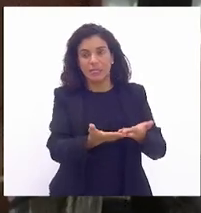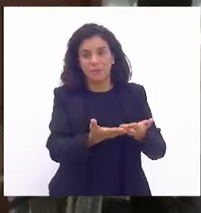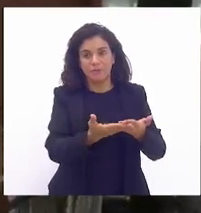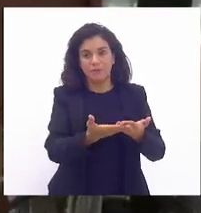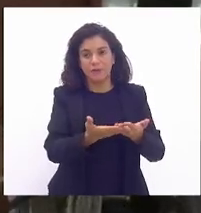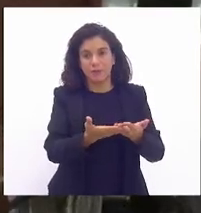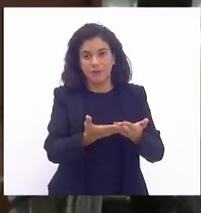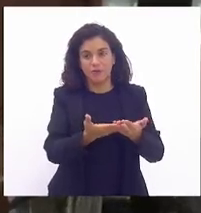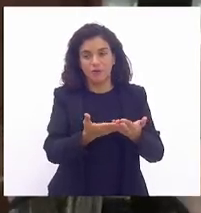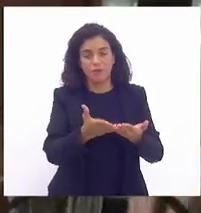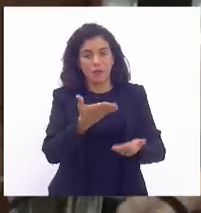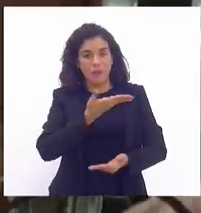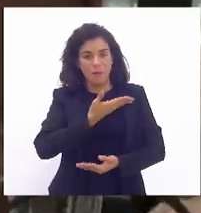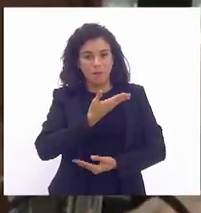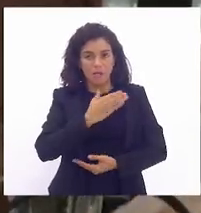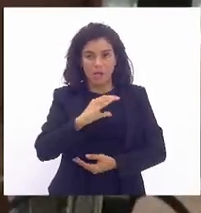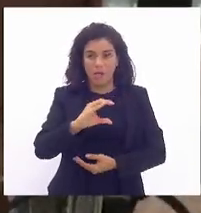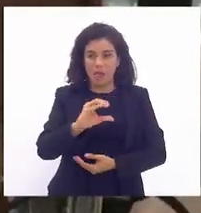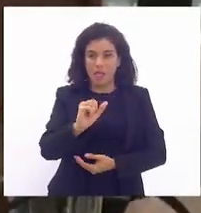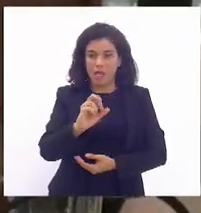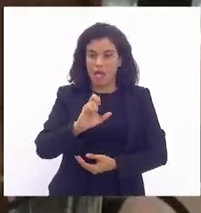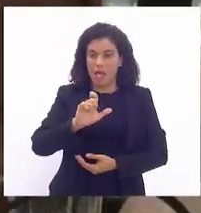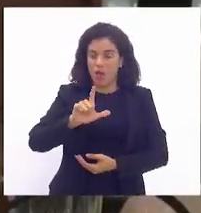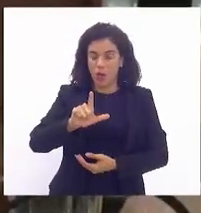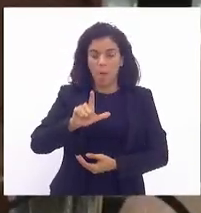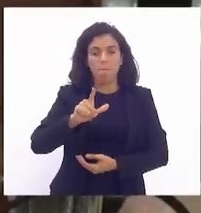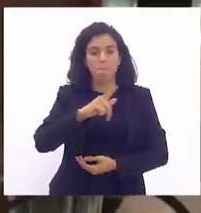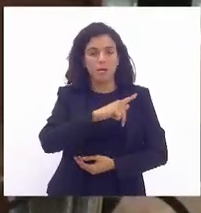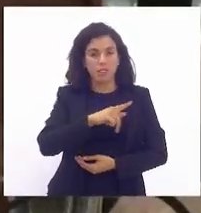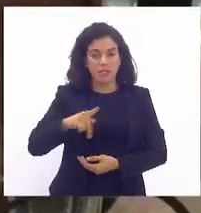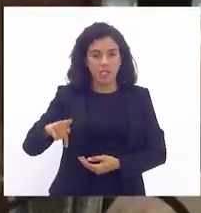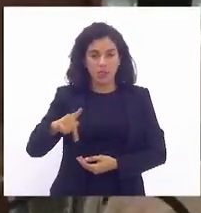nossa amiga Carol, presidente da OAB, fez,